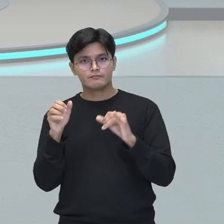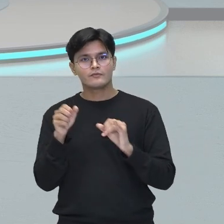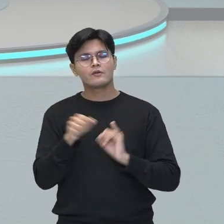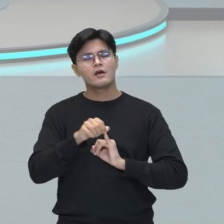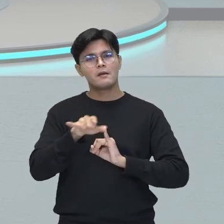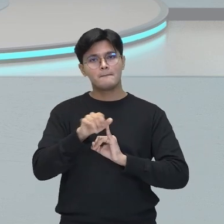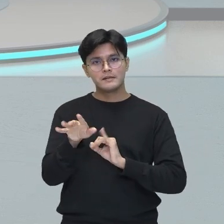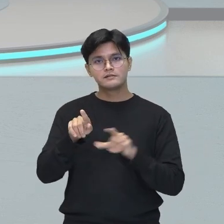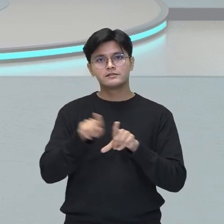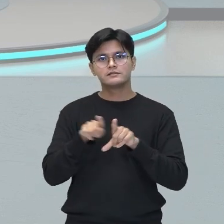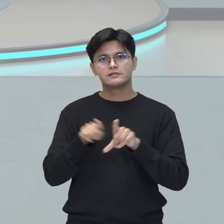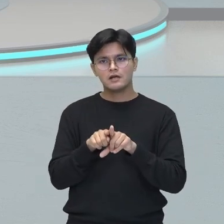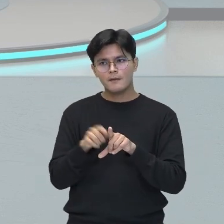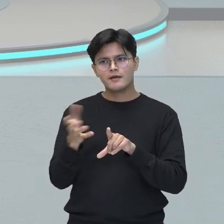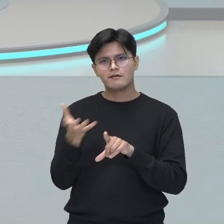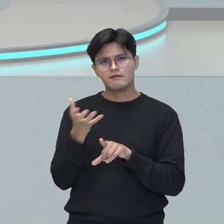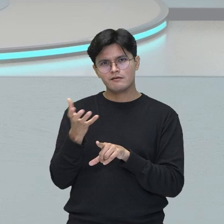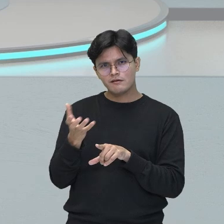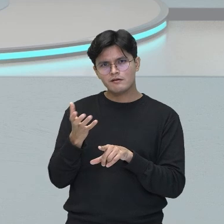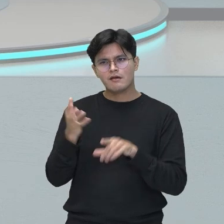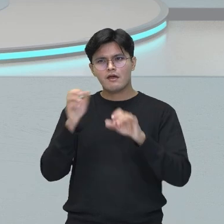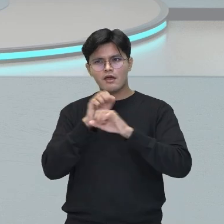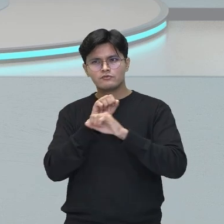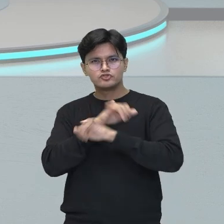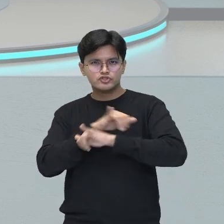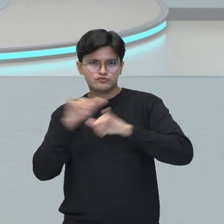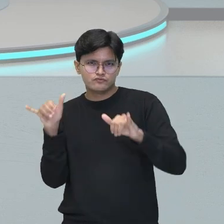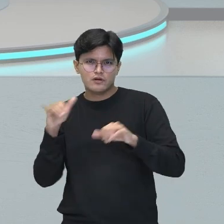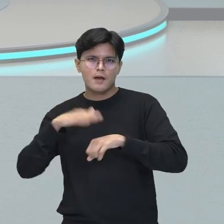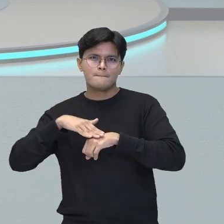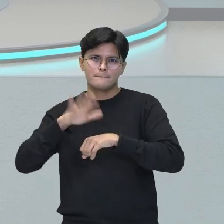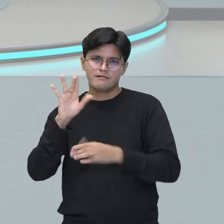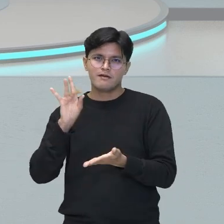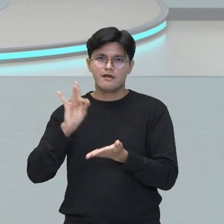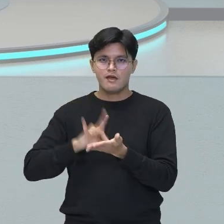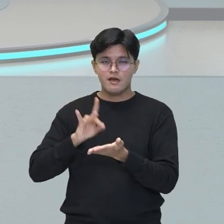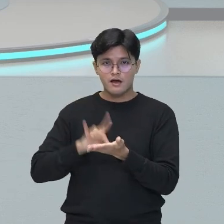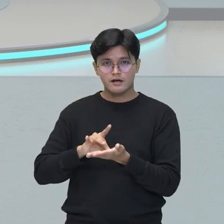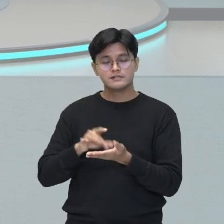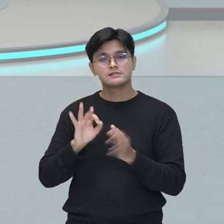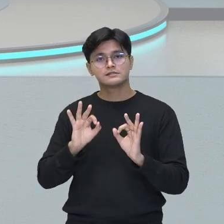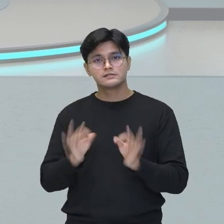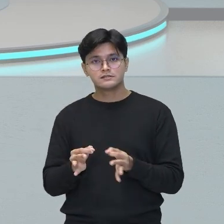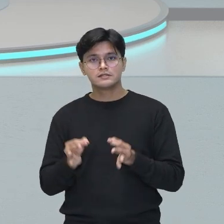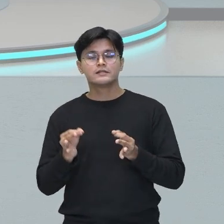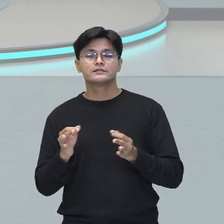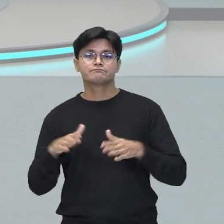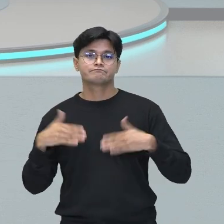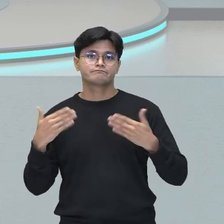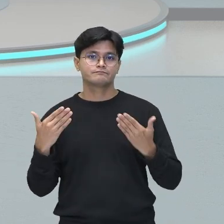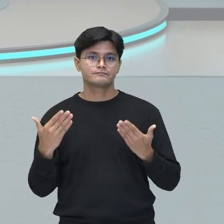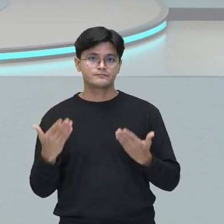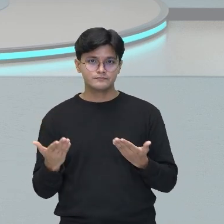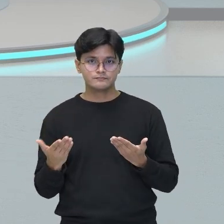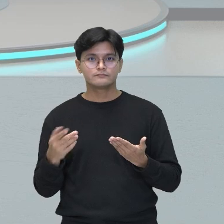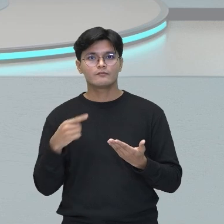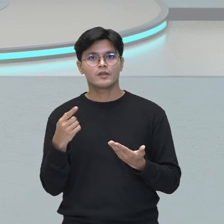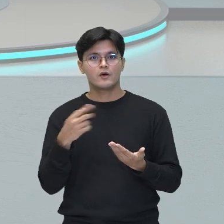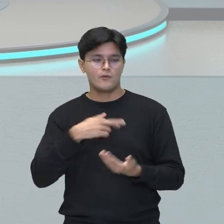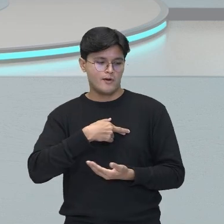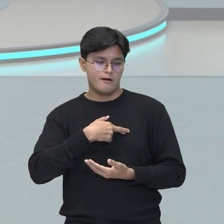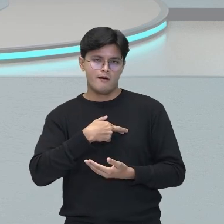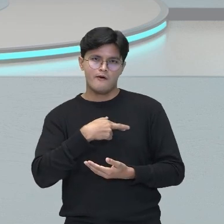coisas mais reais mais palpáveis veja que tudo isso vai deixando a religiosidade